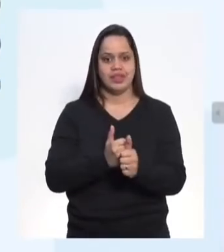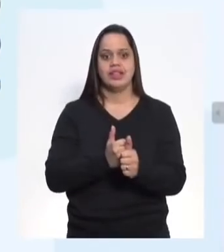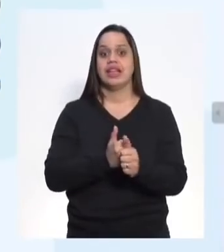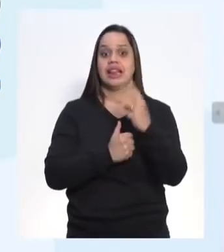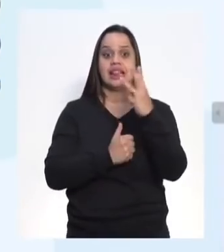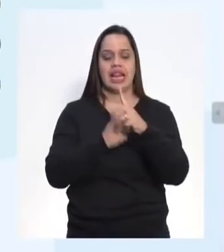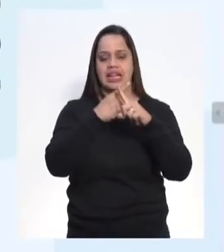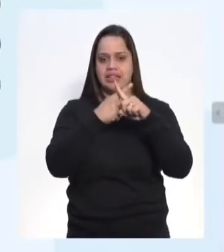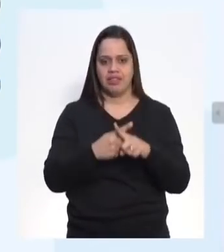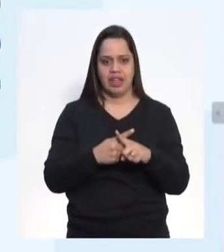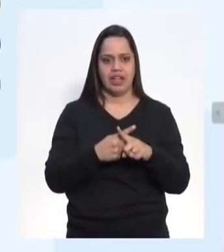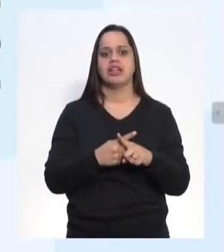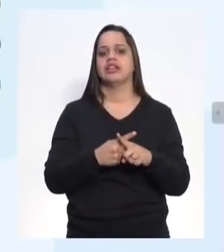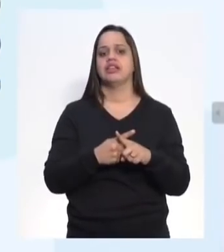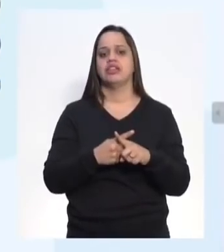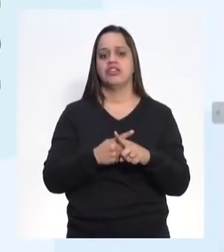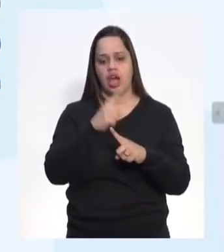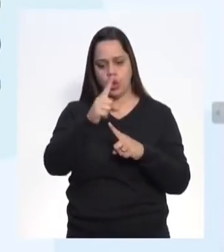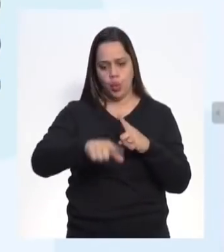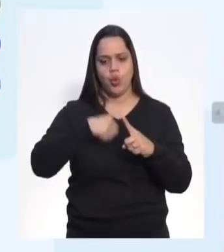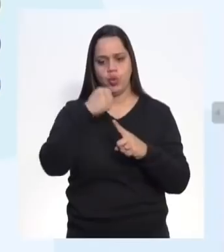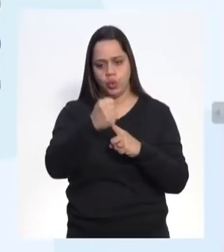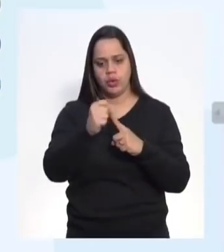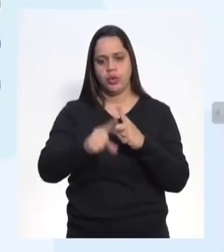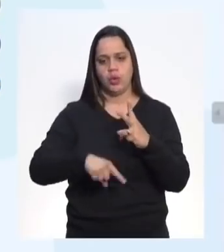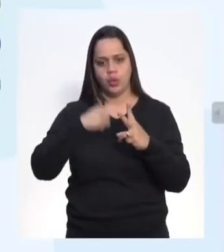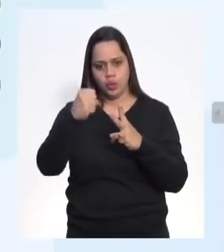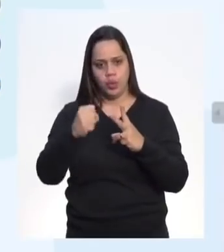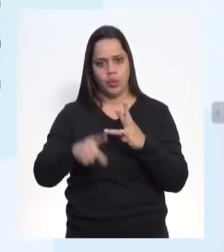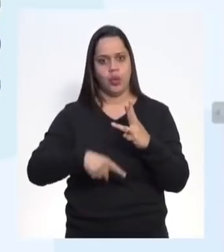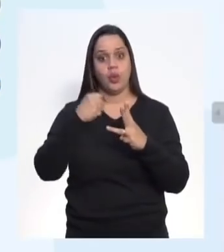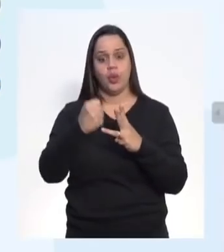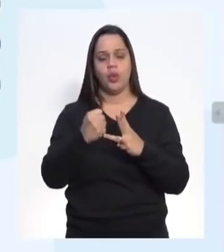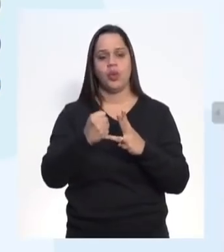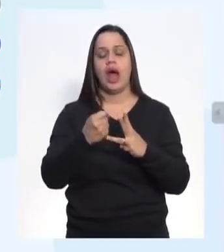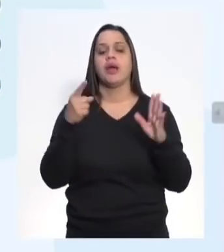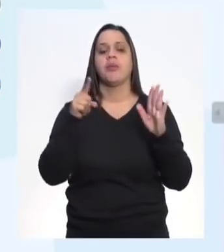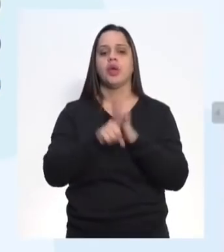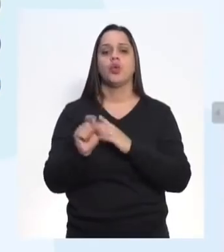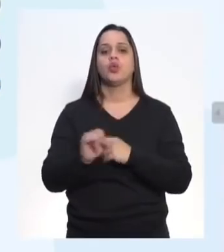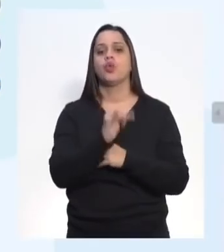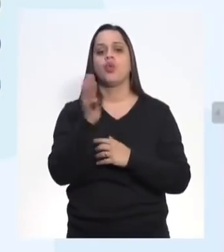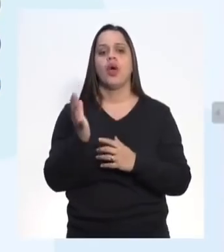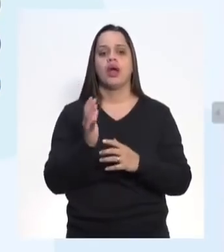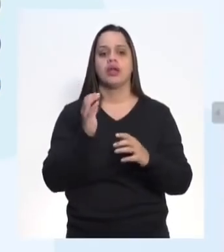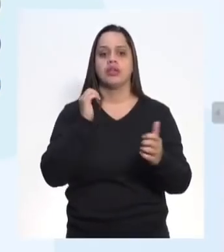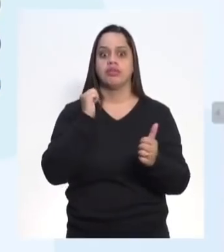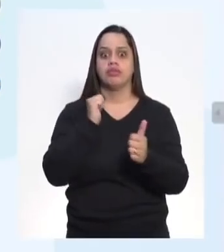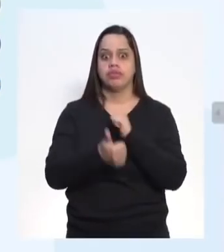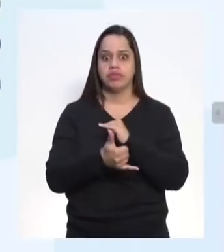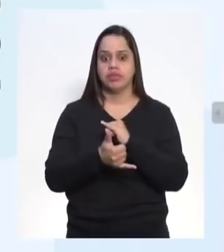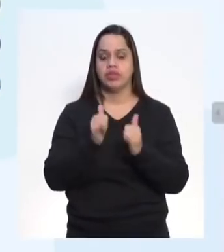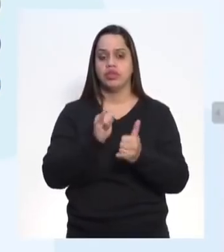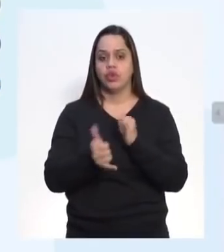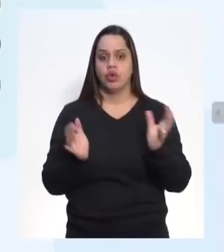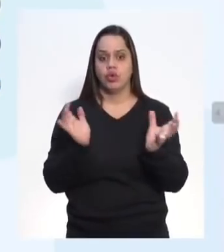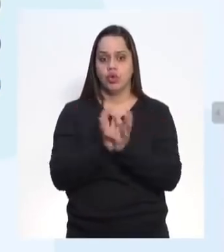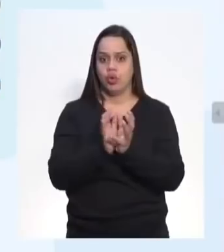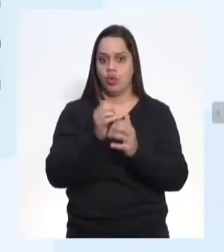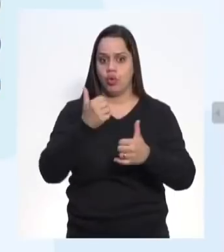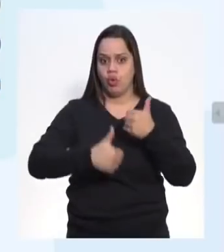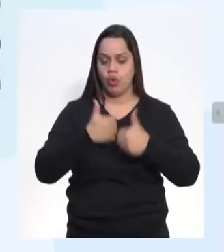3 vezes, já ganhou uma, né? Ele deverá vencer quais copas? Então aí, qual das alternativas